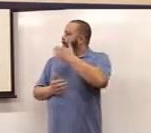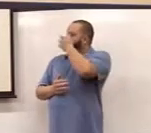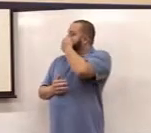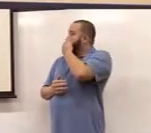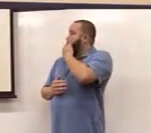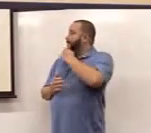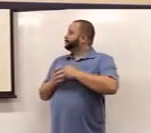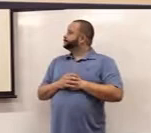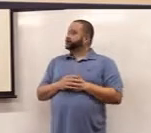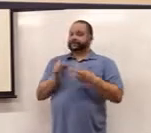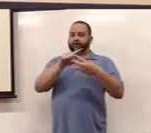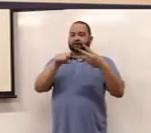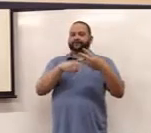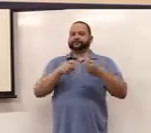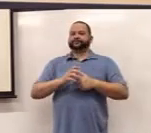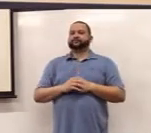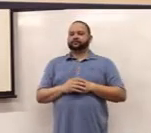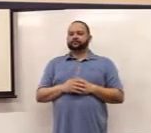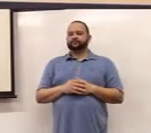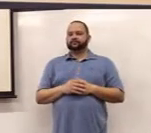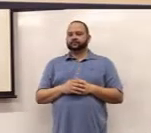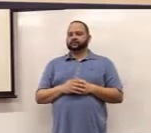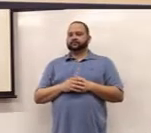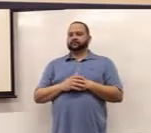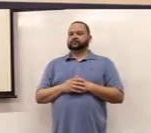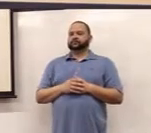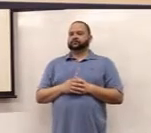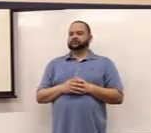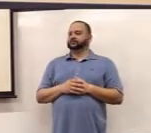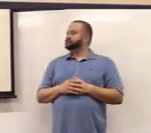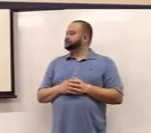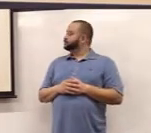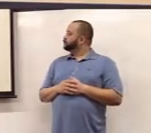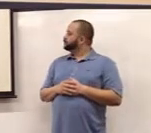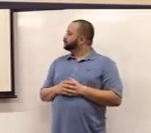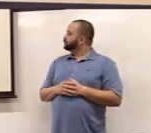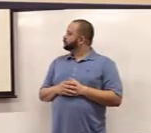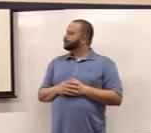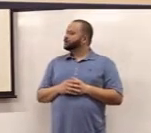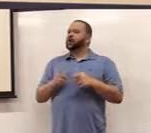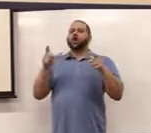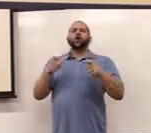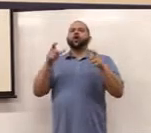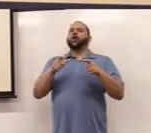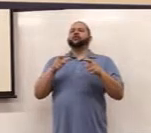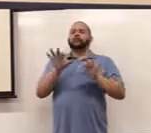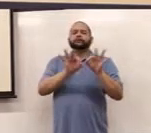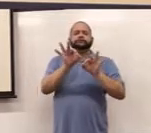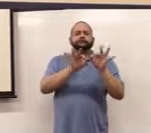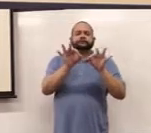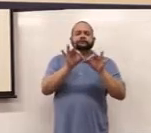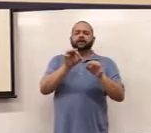Essas são as três fases. Então esse é o ser que compôs a nona sinfonia. Onde ele compôs essa nona sinfonia?